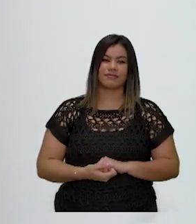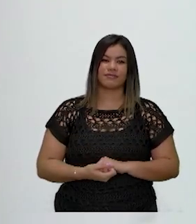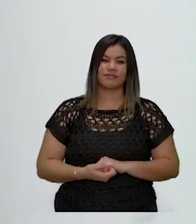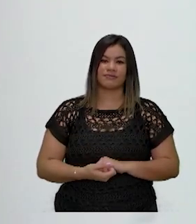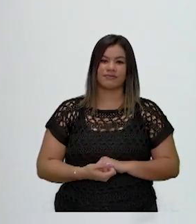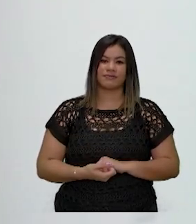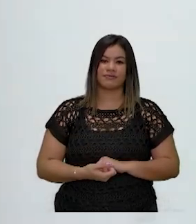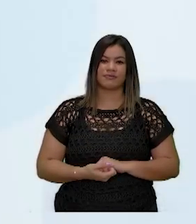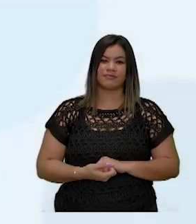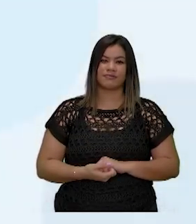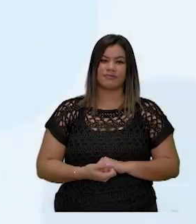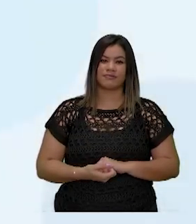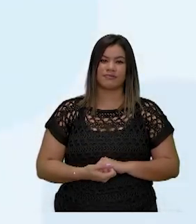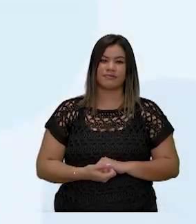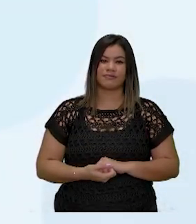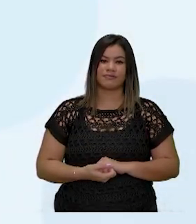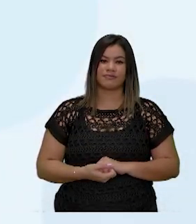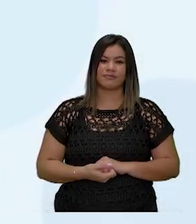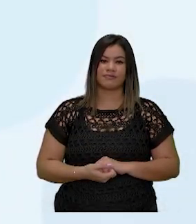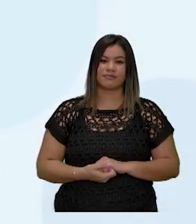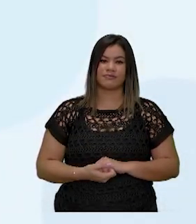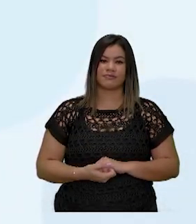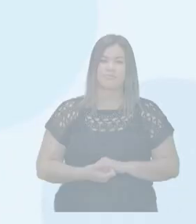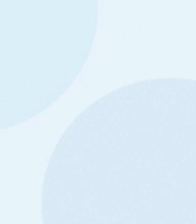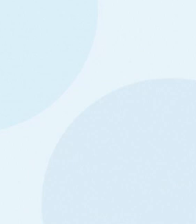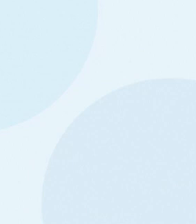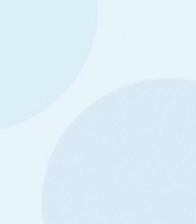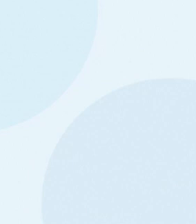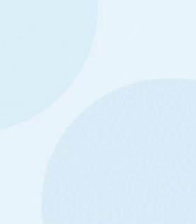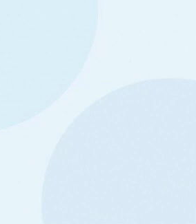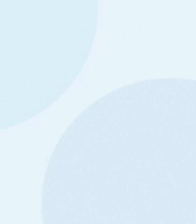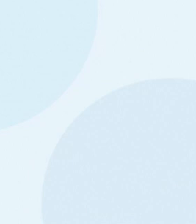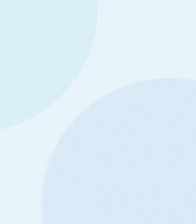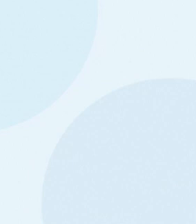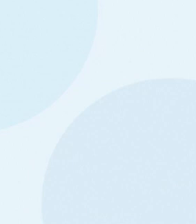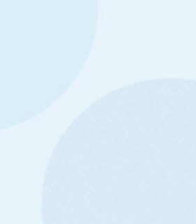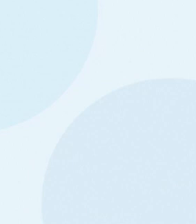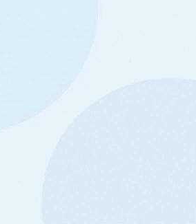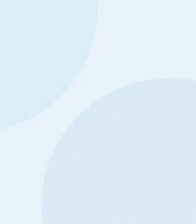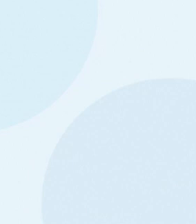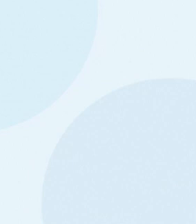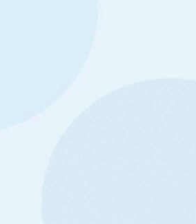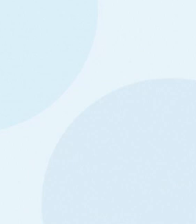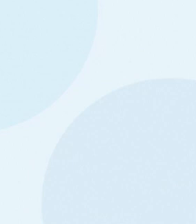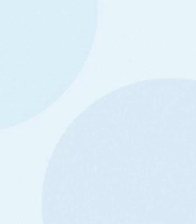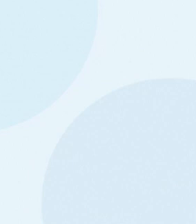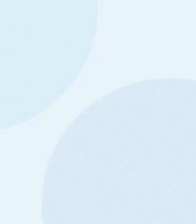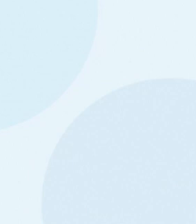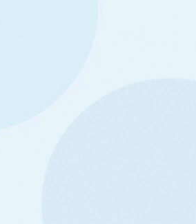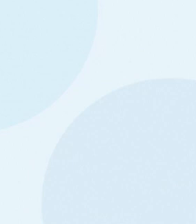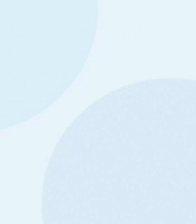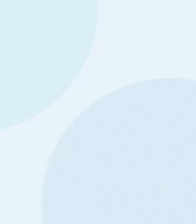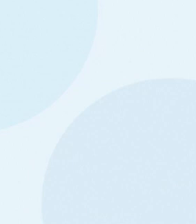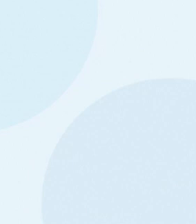no mundo financeiro e do empreendedorismo pessoal.